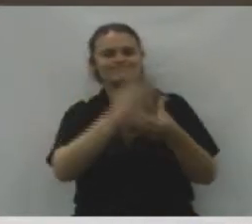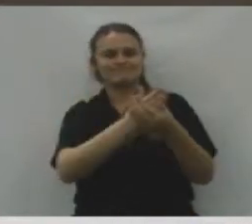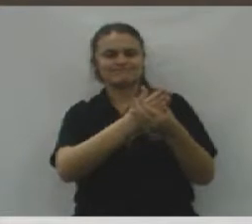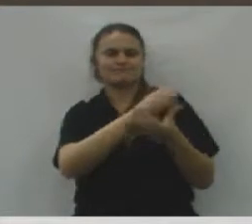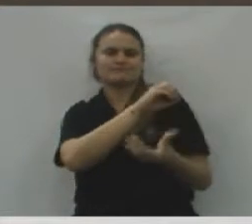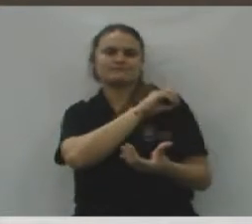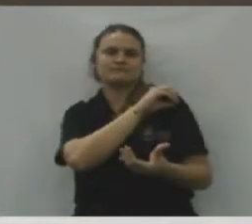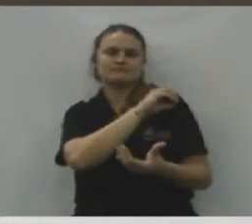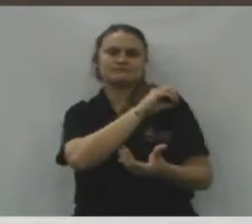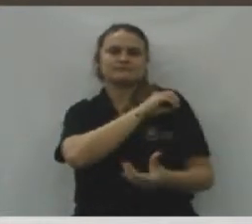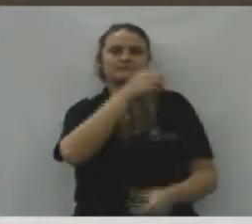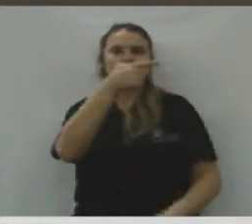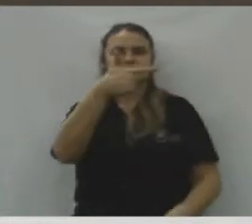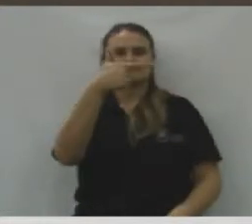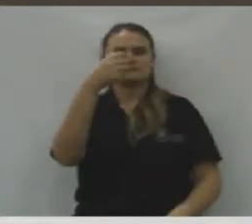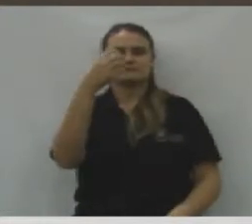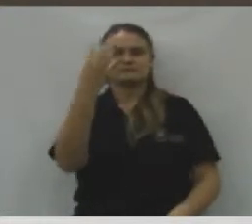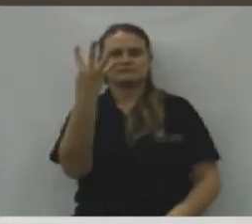número